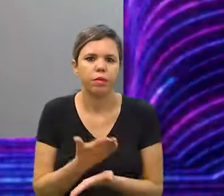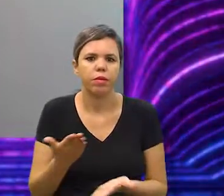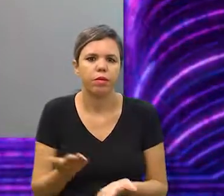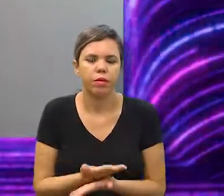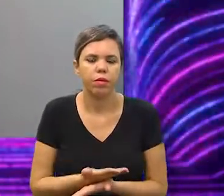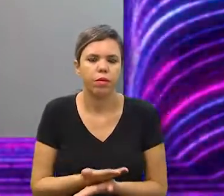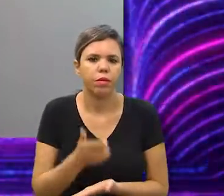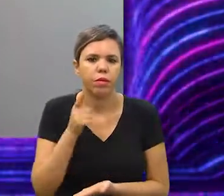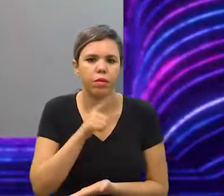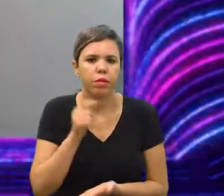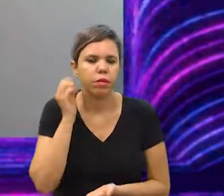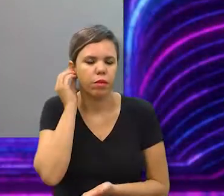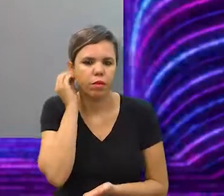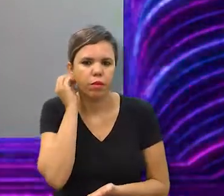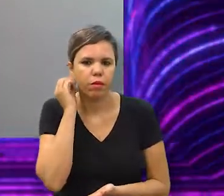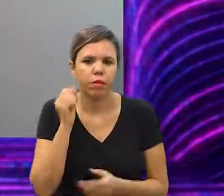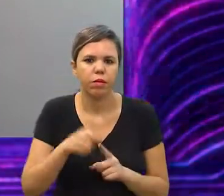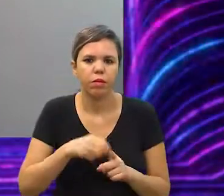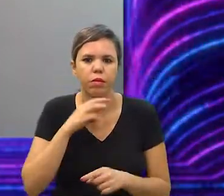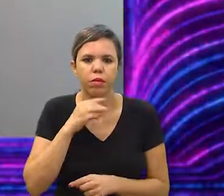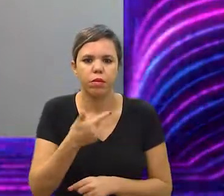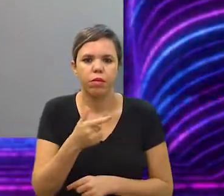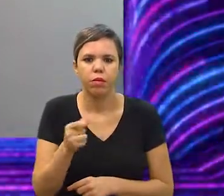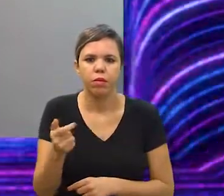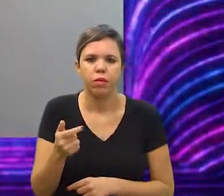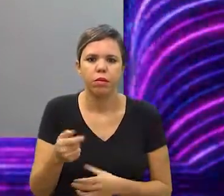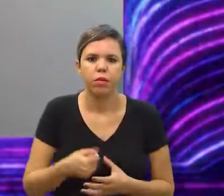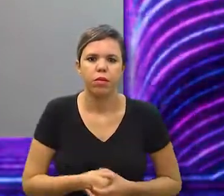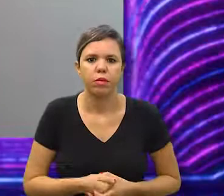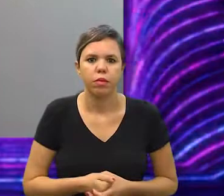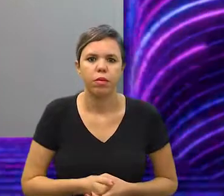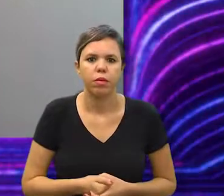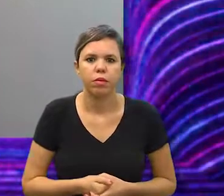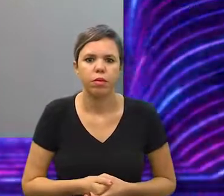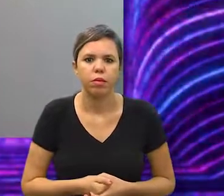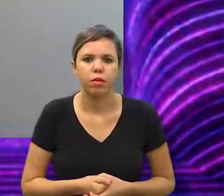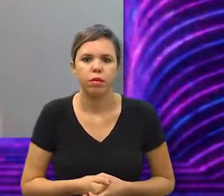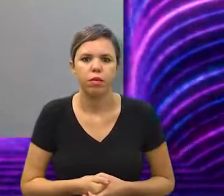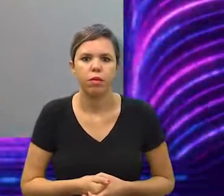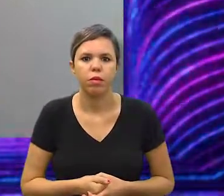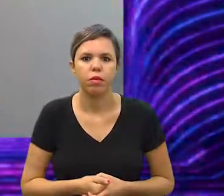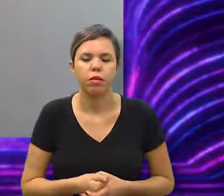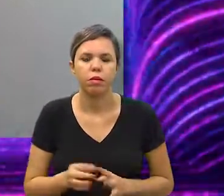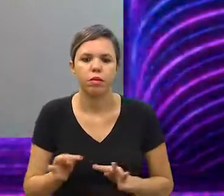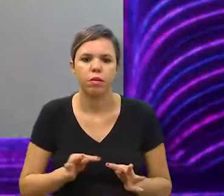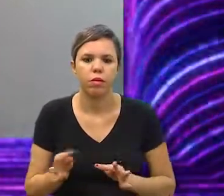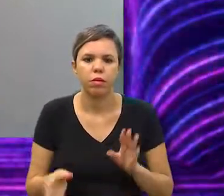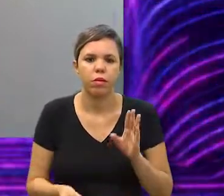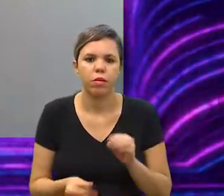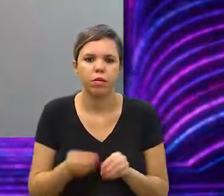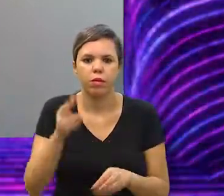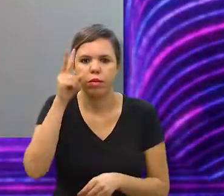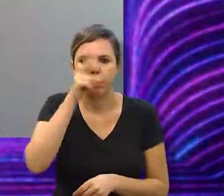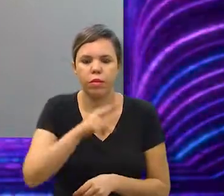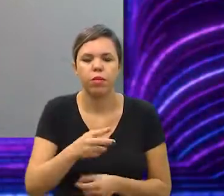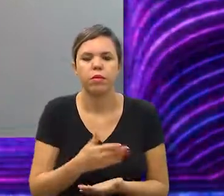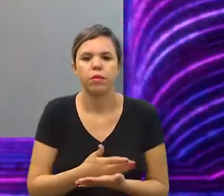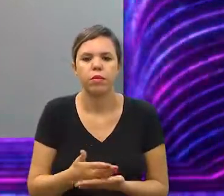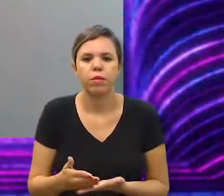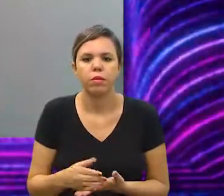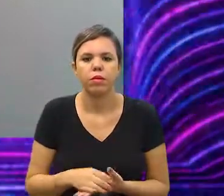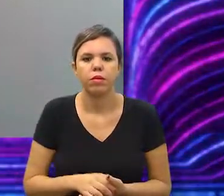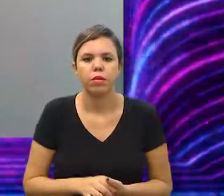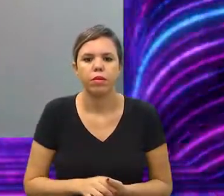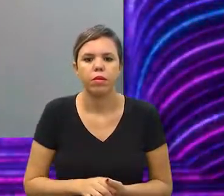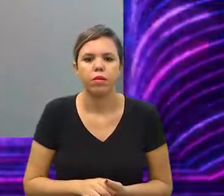sair finalmente agora, provavelmente em março de 2022, né? E esse volume 2 do Terapia conclui a história que foi iniciada